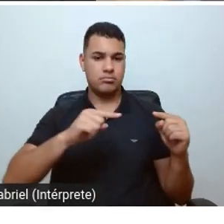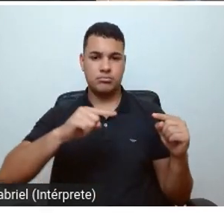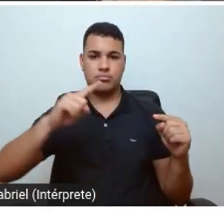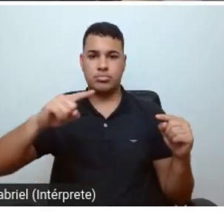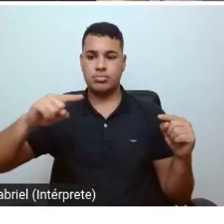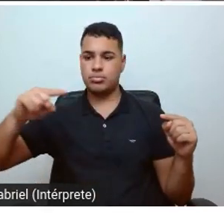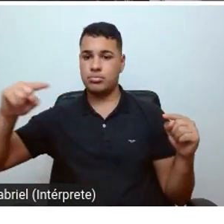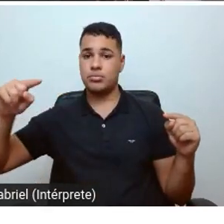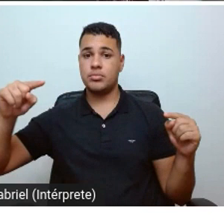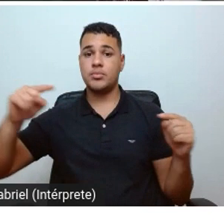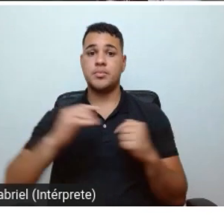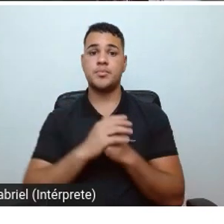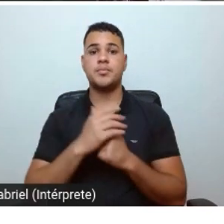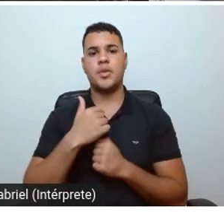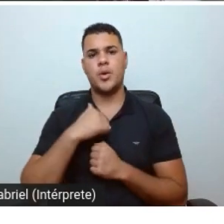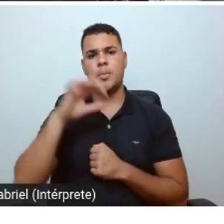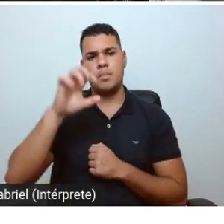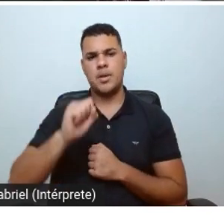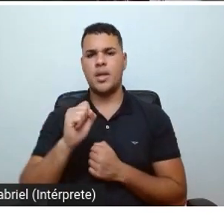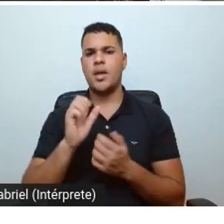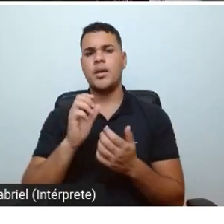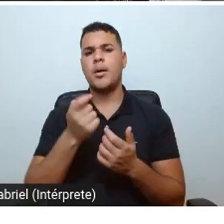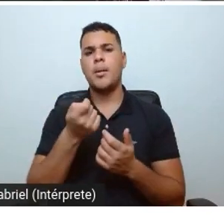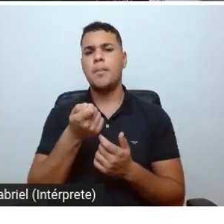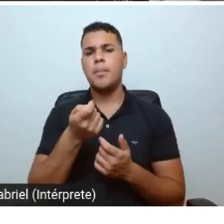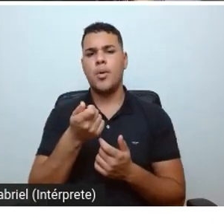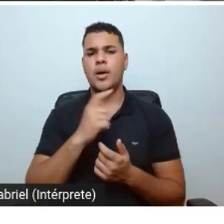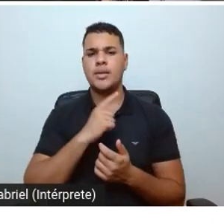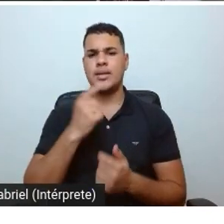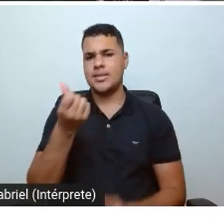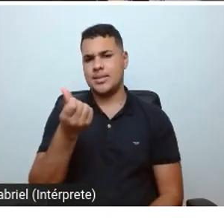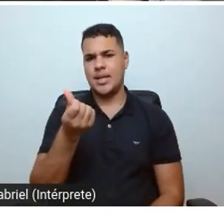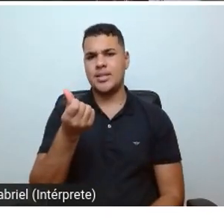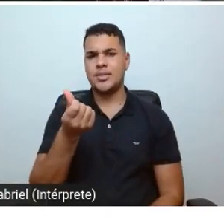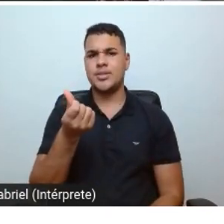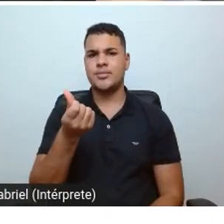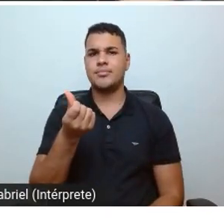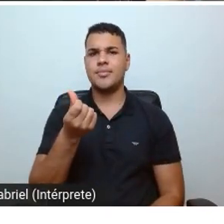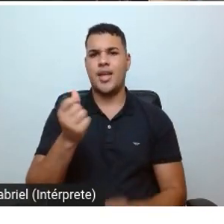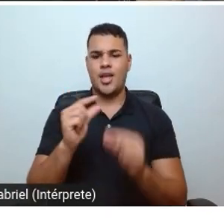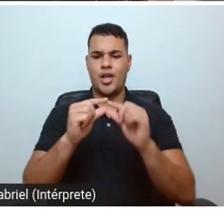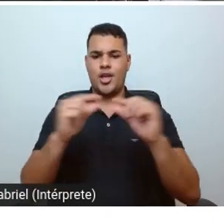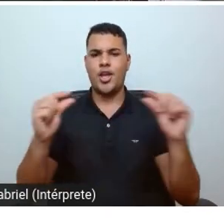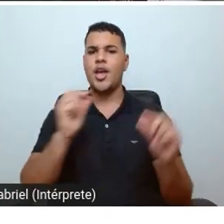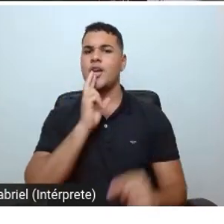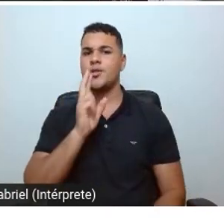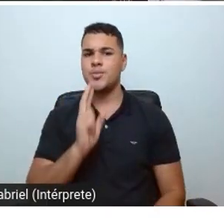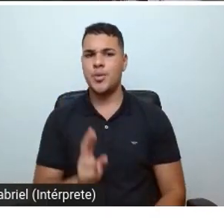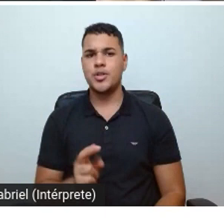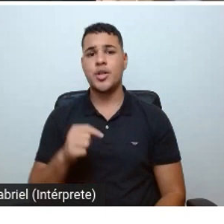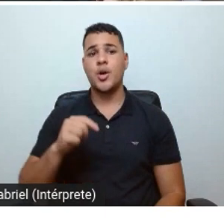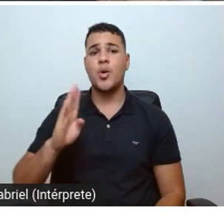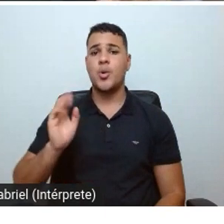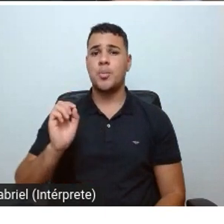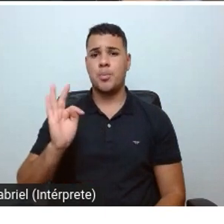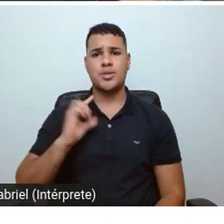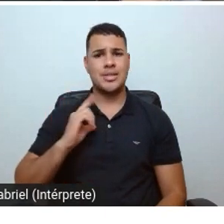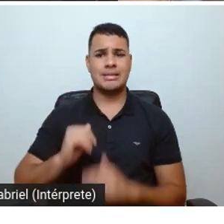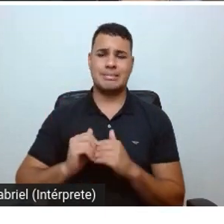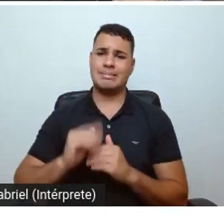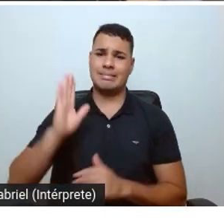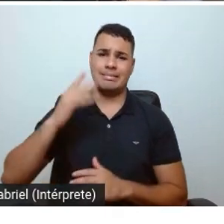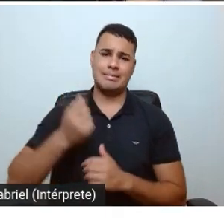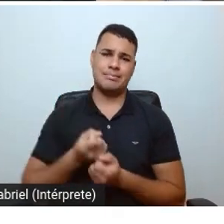total. Claro que aqui eu peguei poucas intenções, aqui só tem 6, né? Um assistente virtual, normalmente ele tem muito mais que isso, mas é só